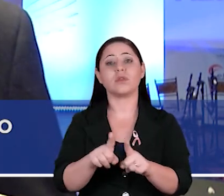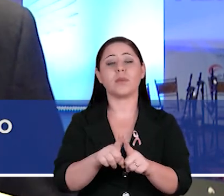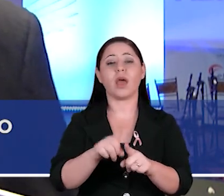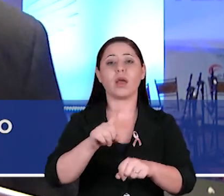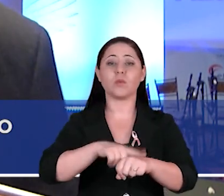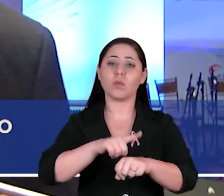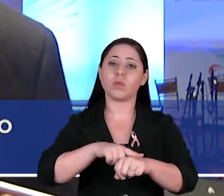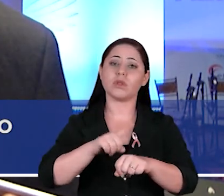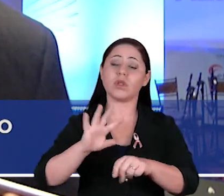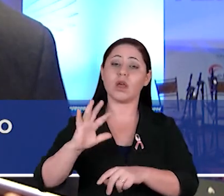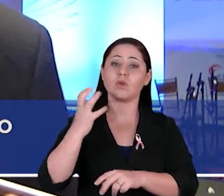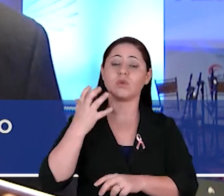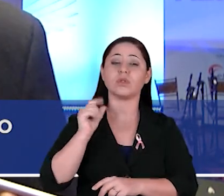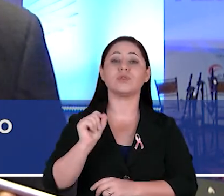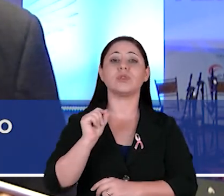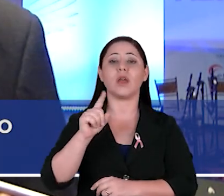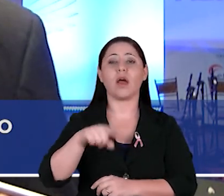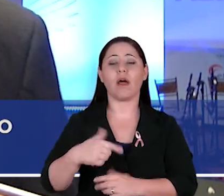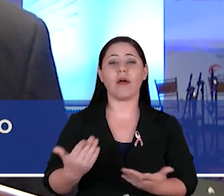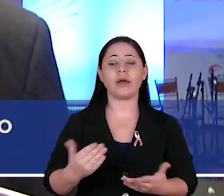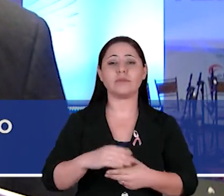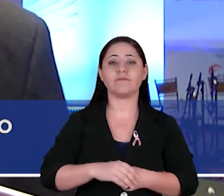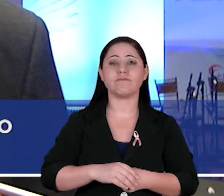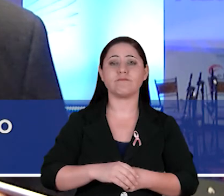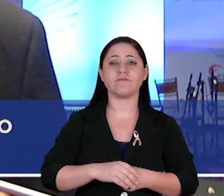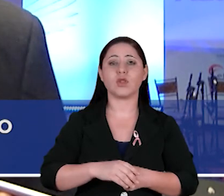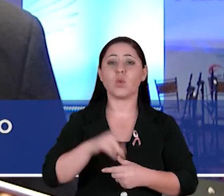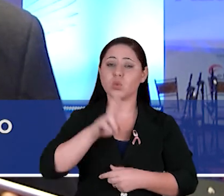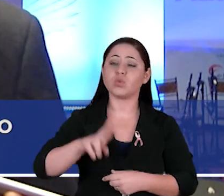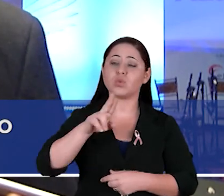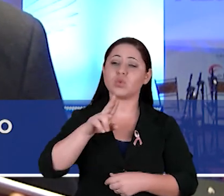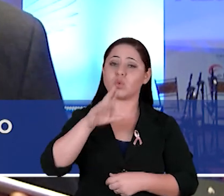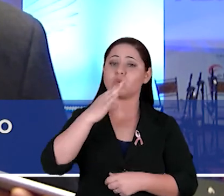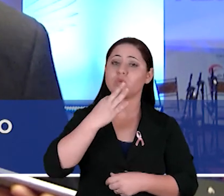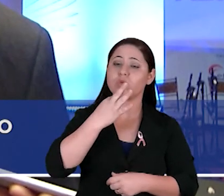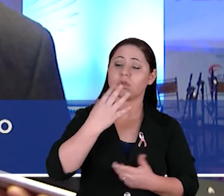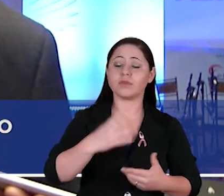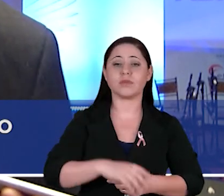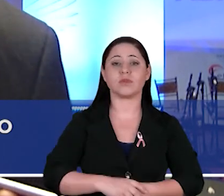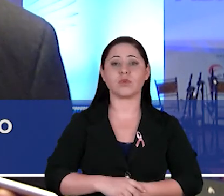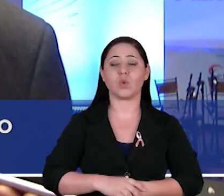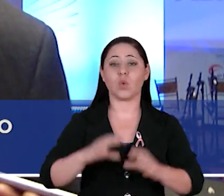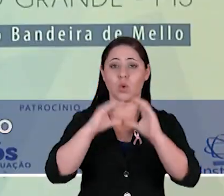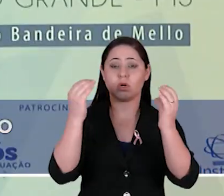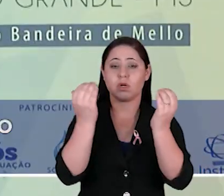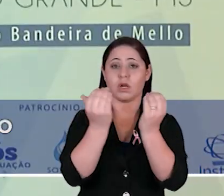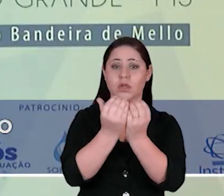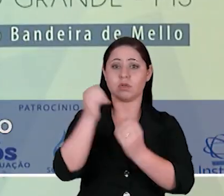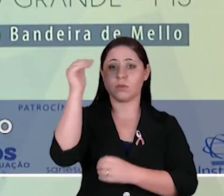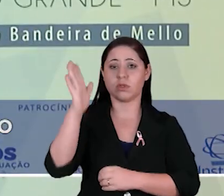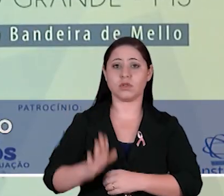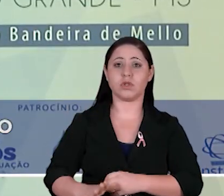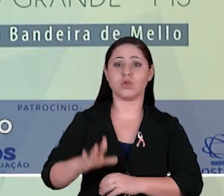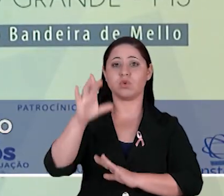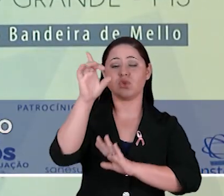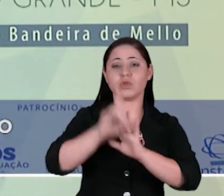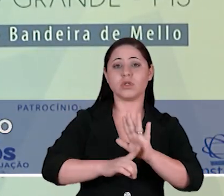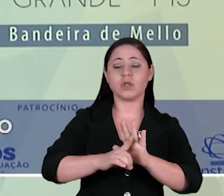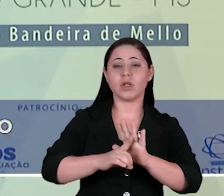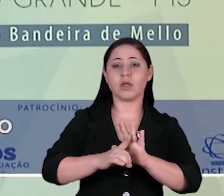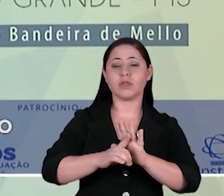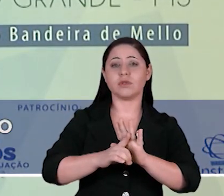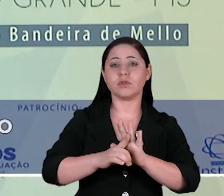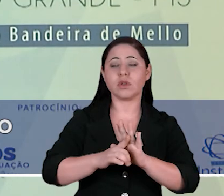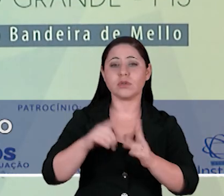poder. É nesse momento que se realiza a aplicação desses conhecimentos. O Congresso Brasileiro de